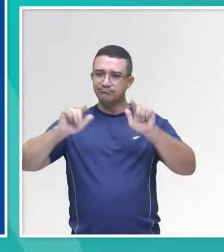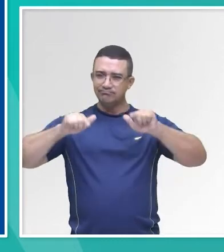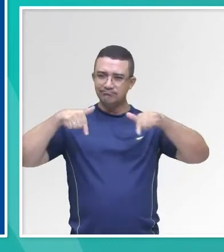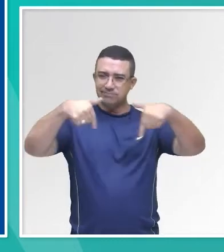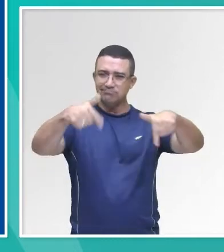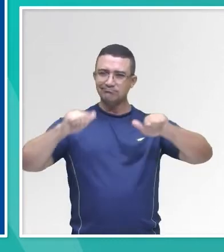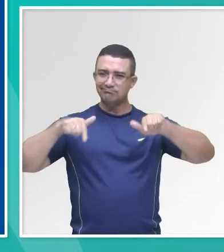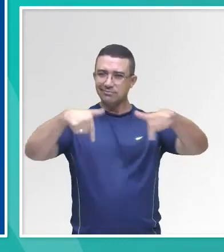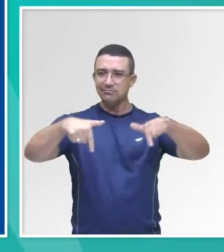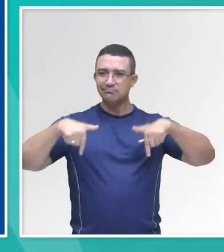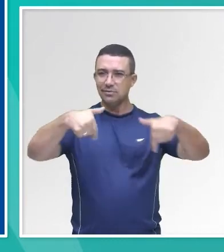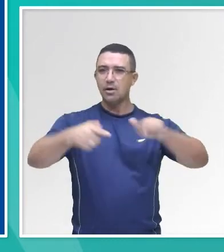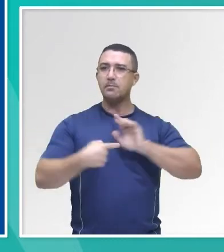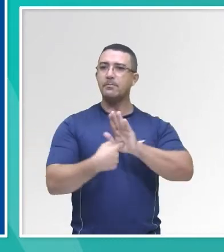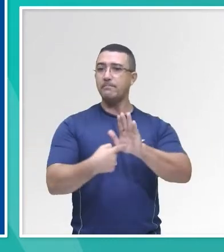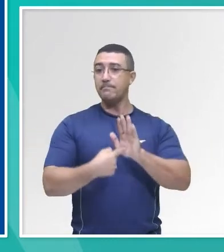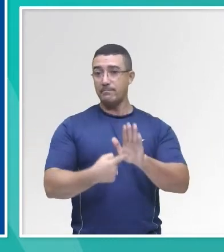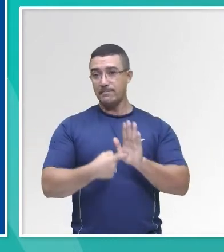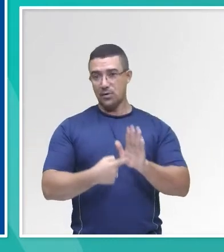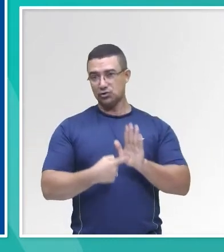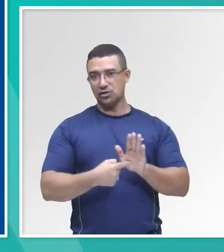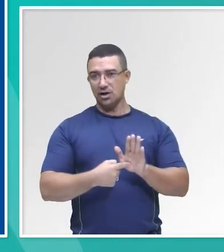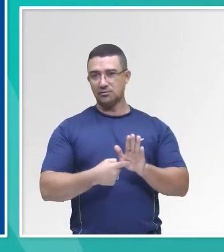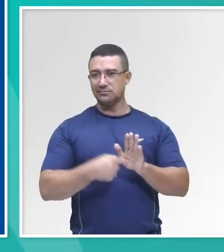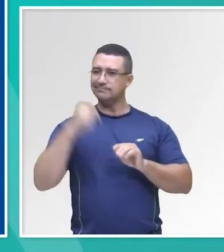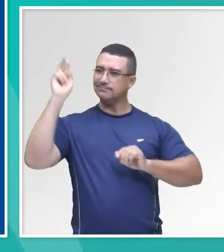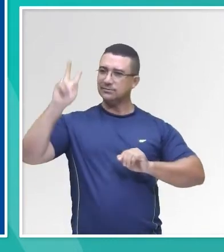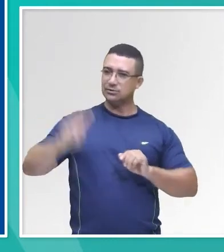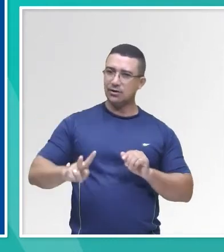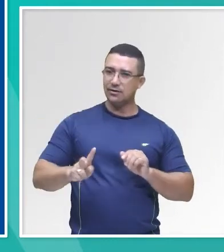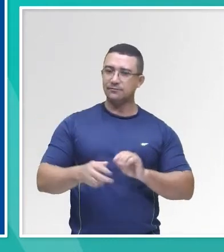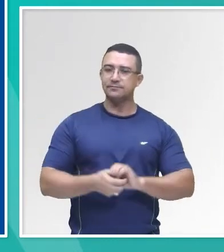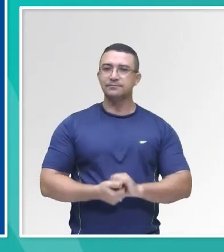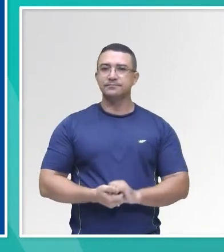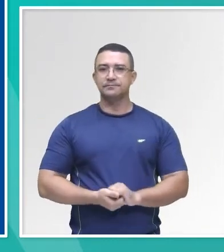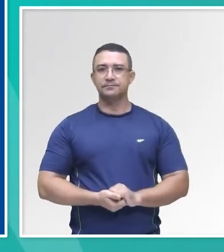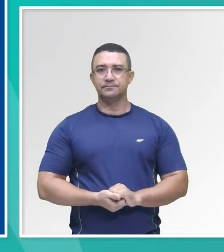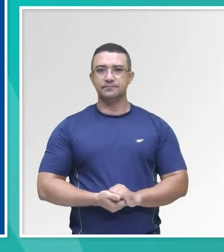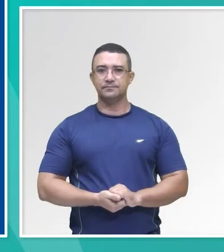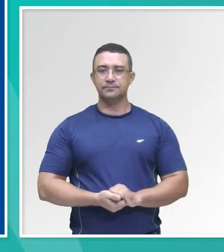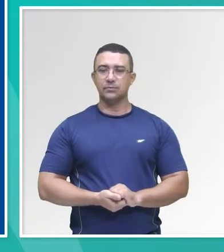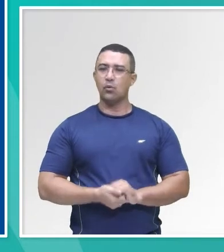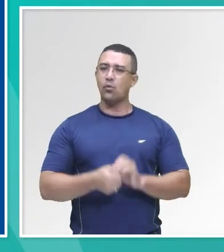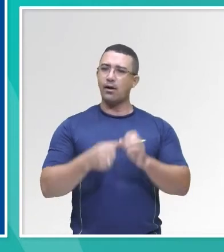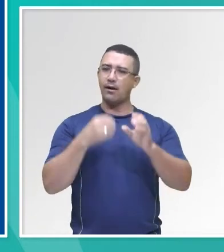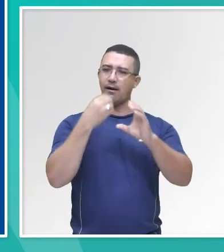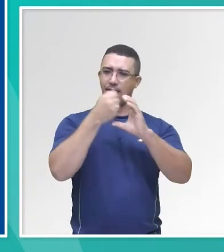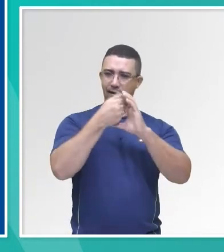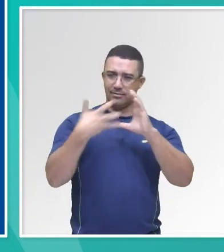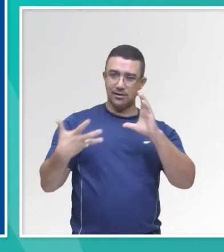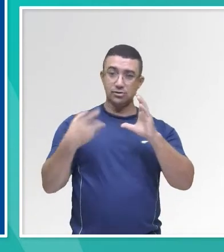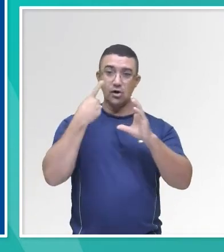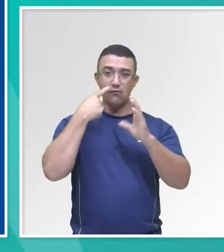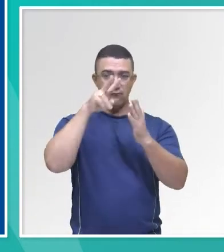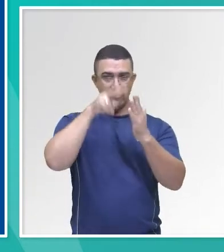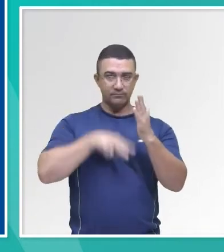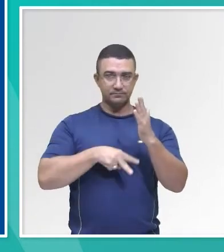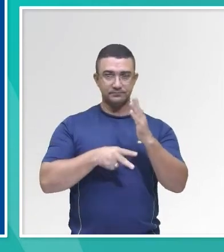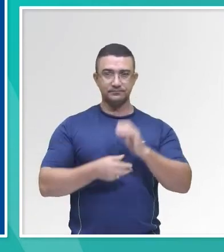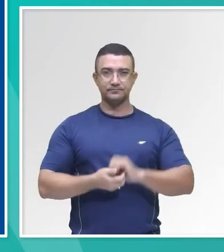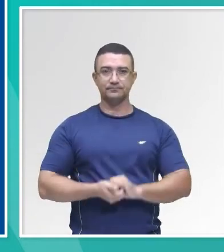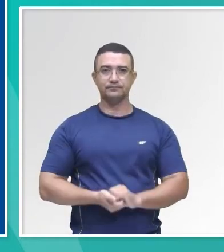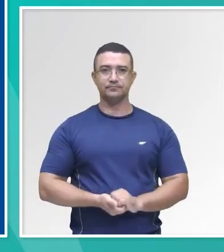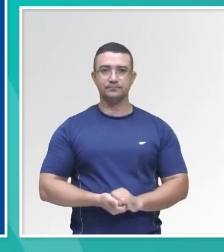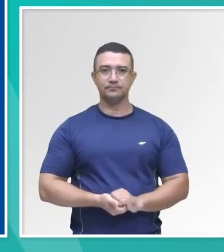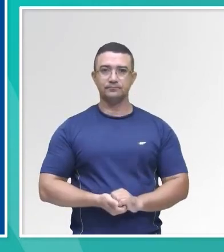as ações, por isso prende o leitor. Ok? Então, uma das características aqui, vamos ler aqui as características,